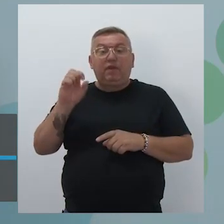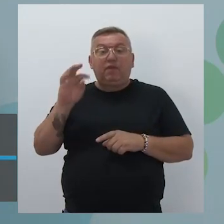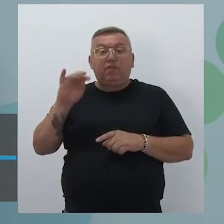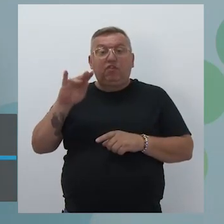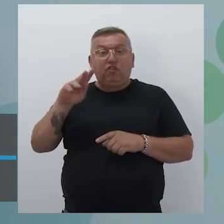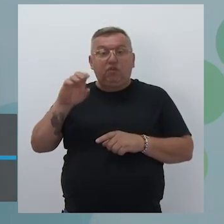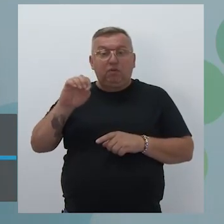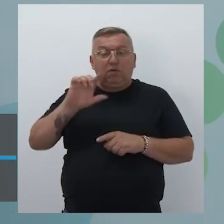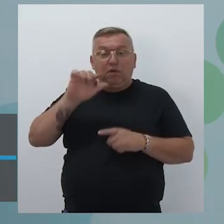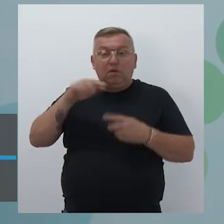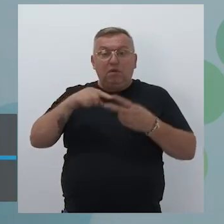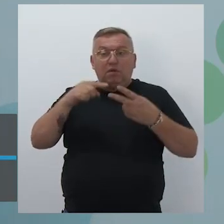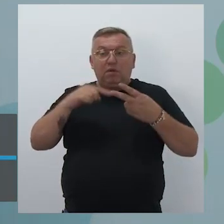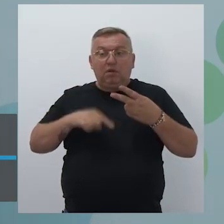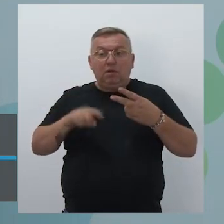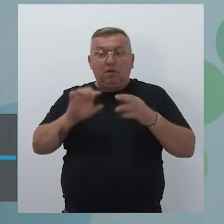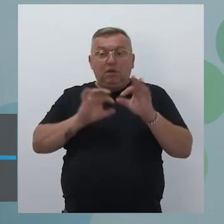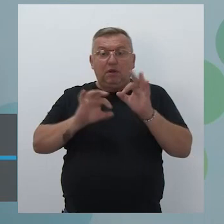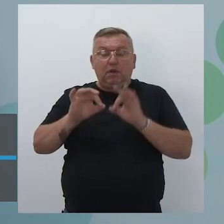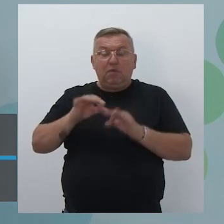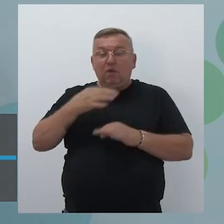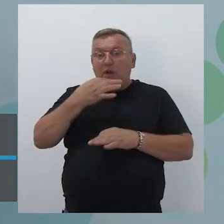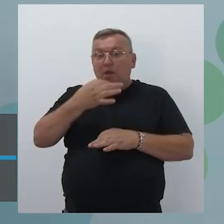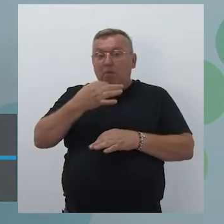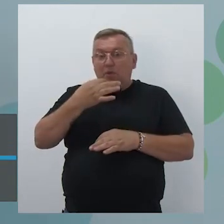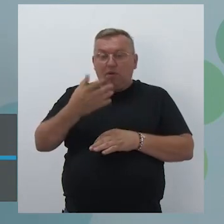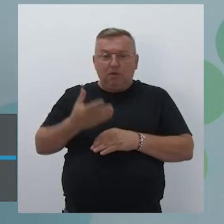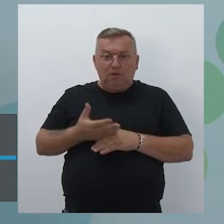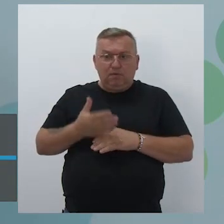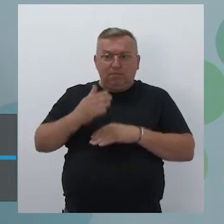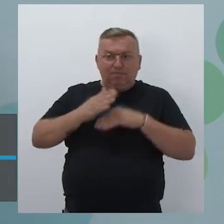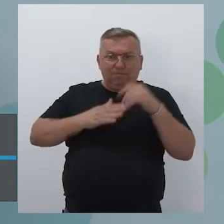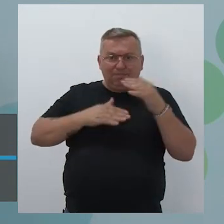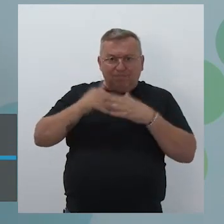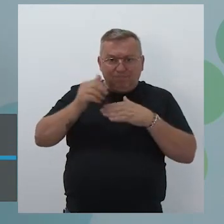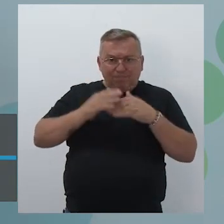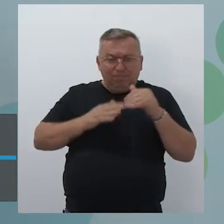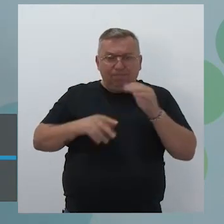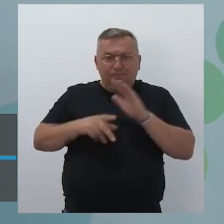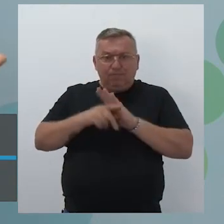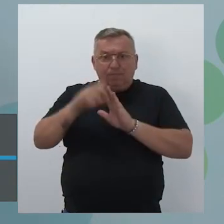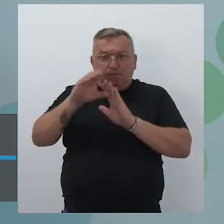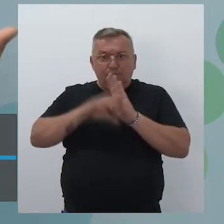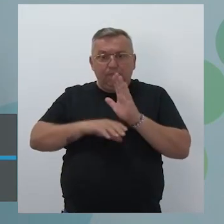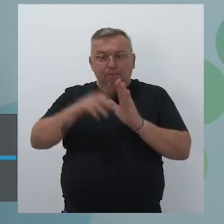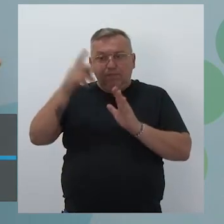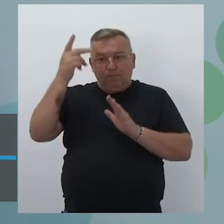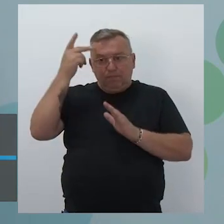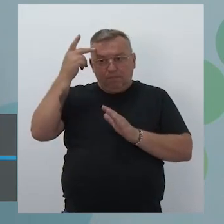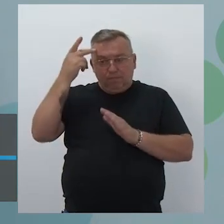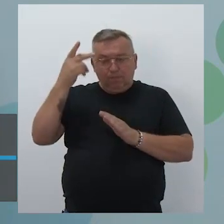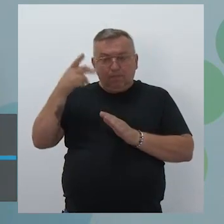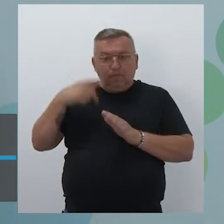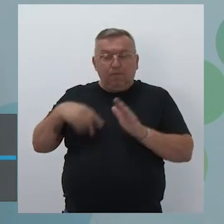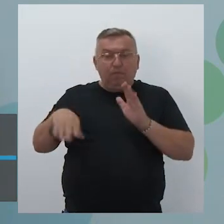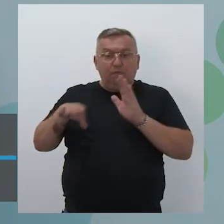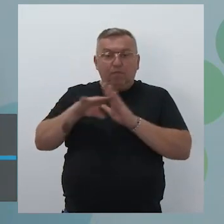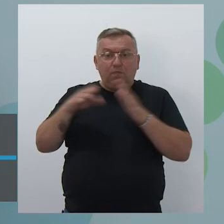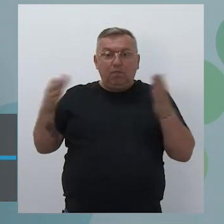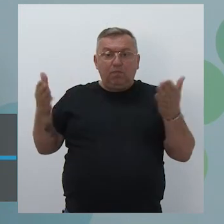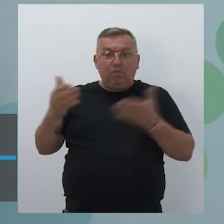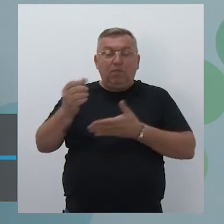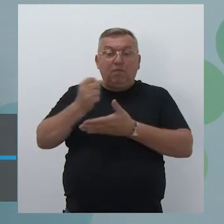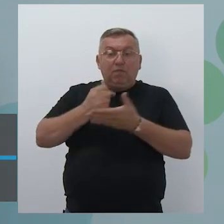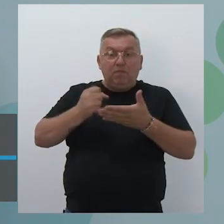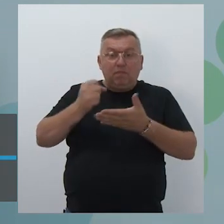em seguida, elaborar hipóteses. Nas habilidades do currículo paulista que vieram da Base Nacional